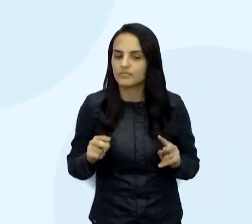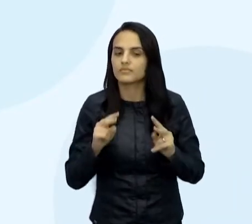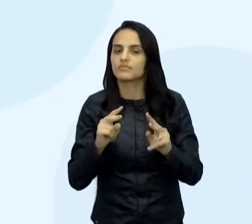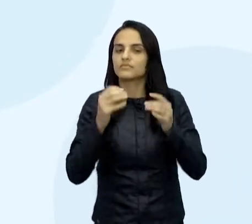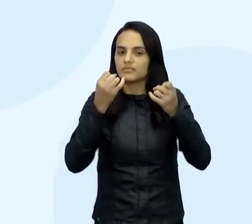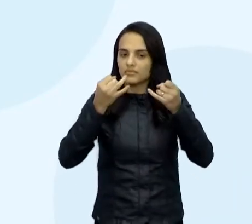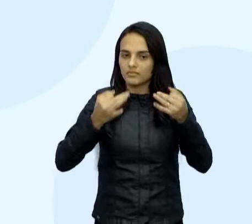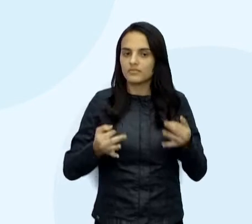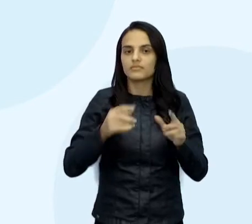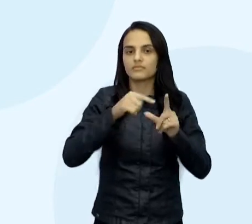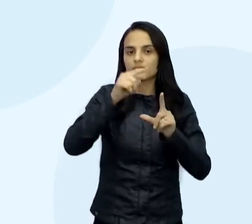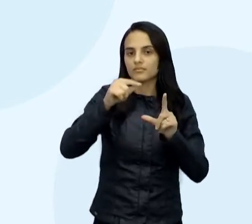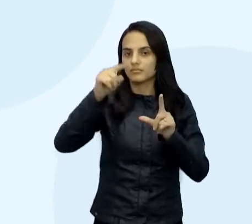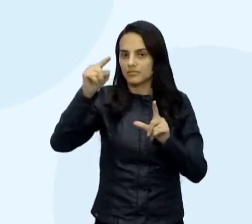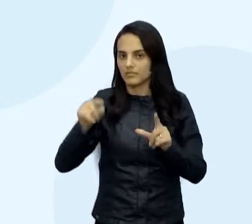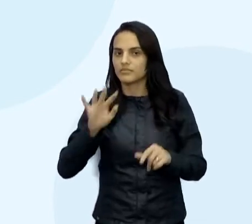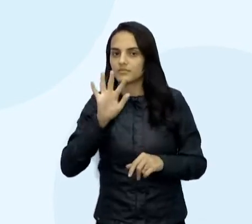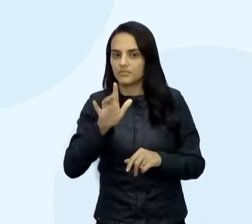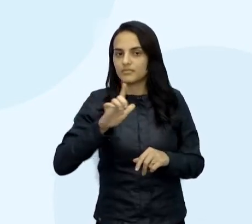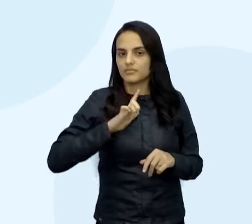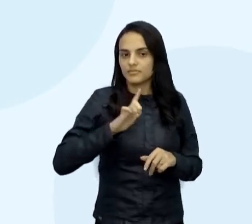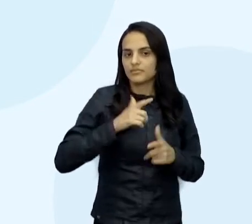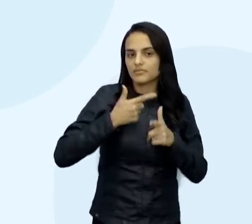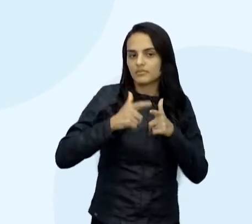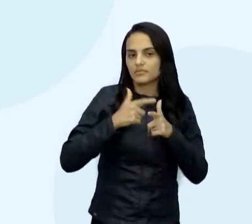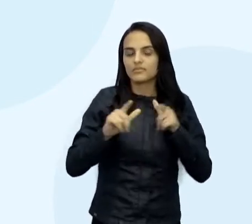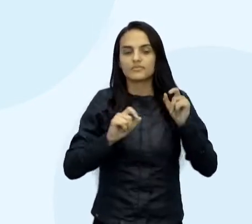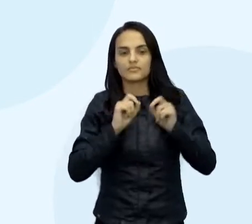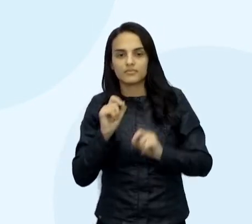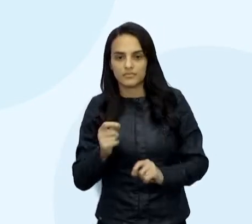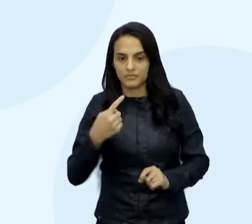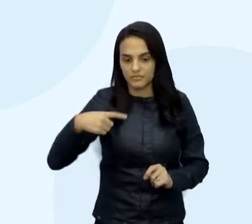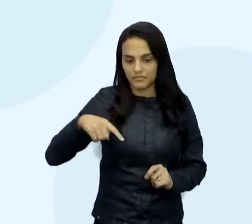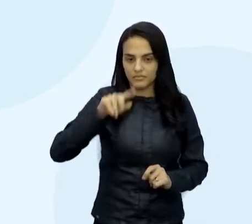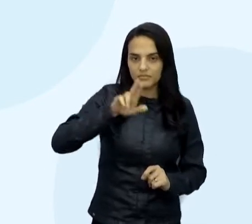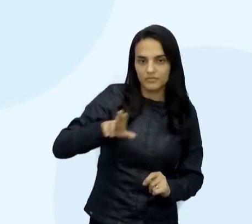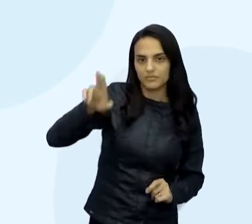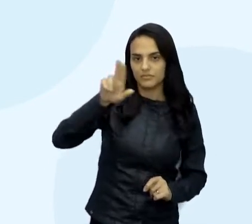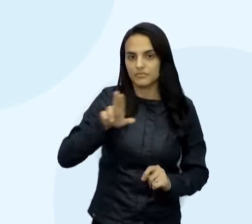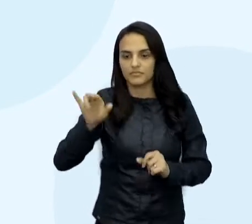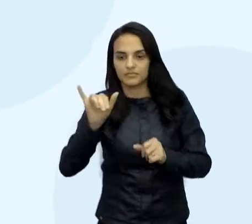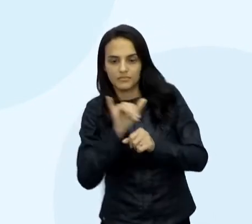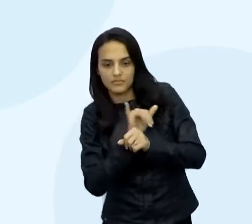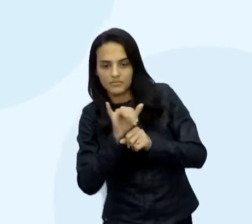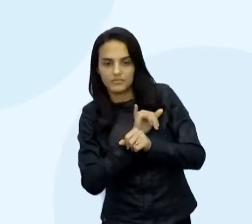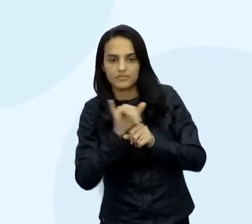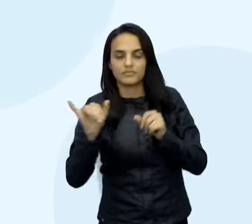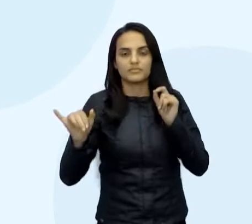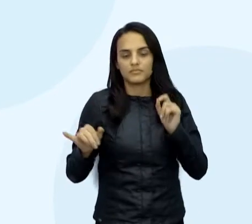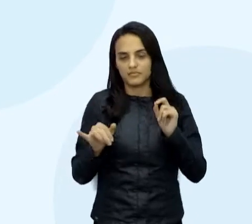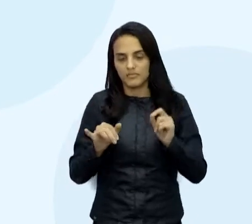sobre gráficos, mas temos uma problematização. A gente vai usar aquela metodologia